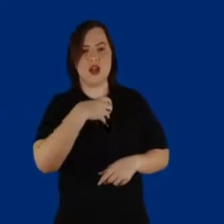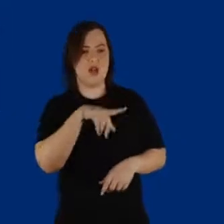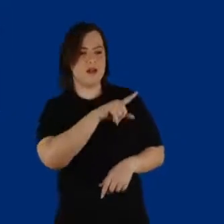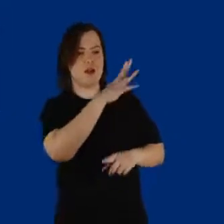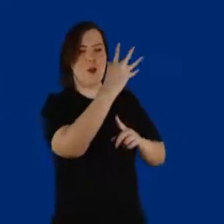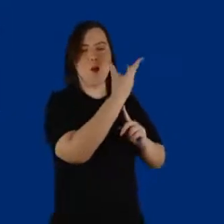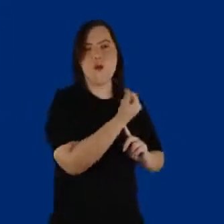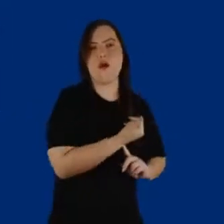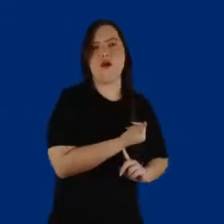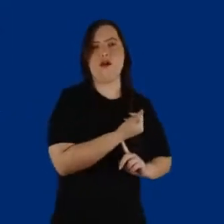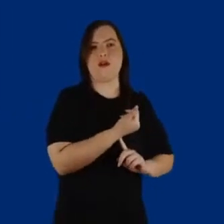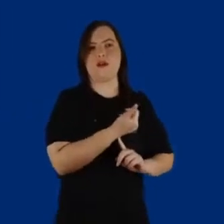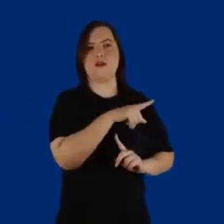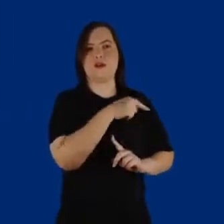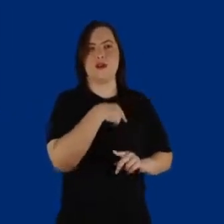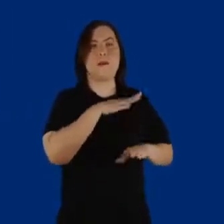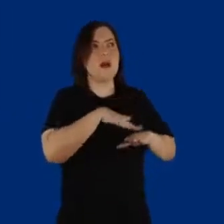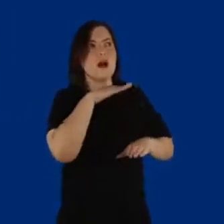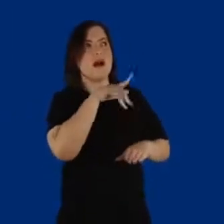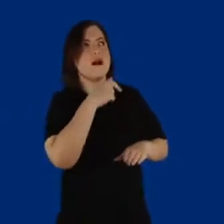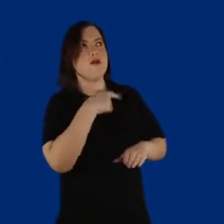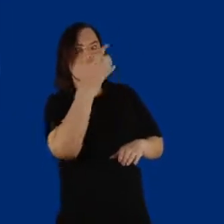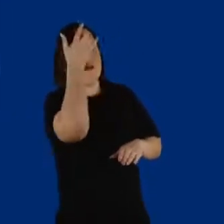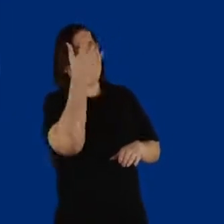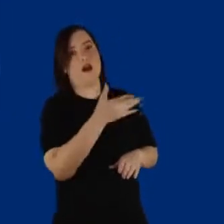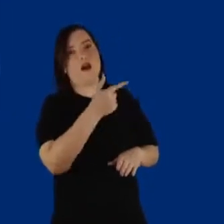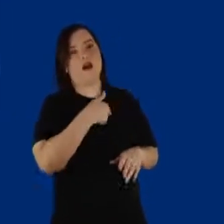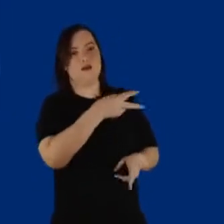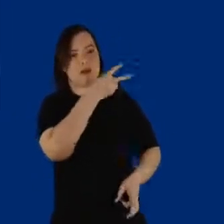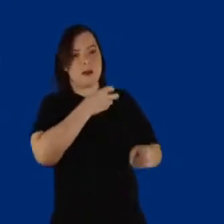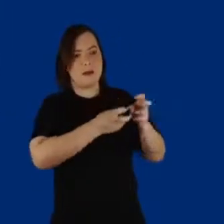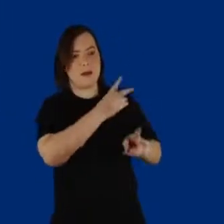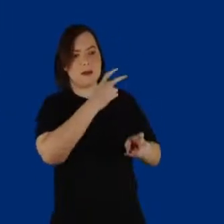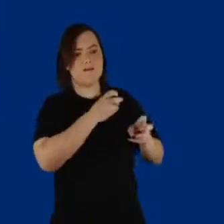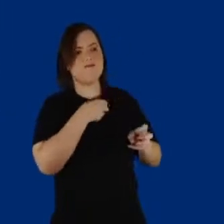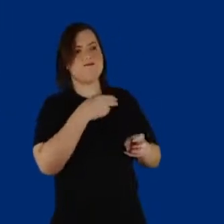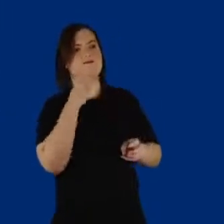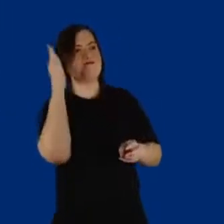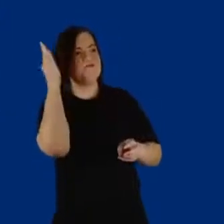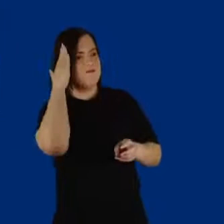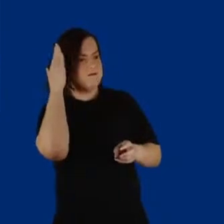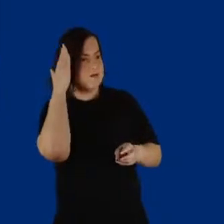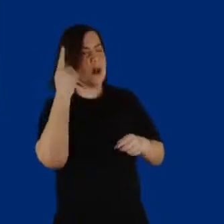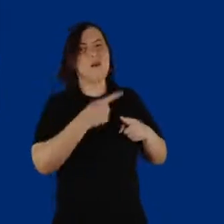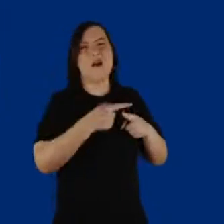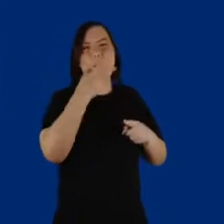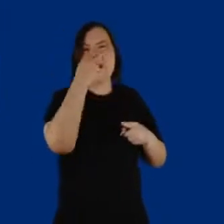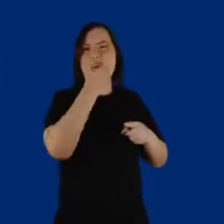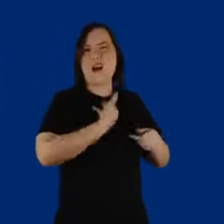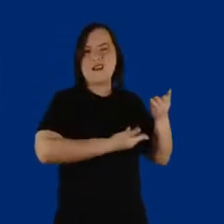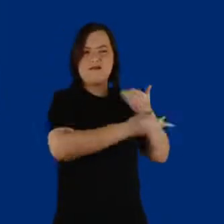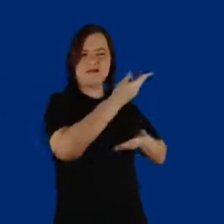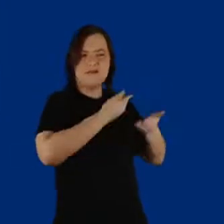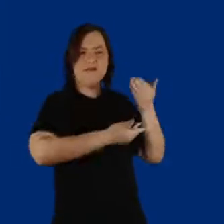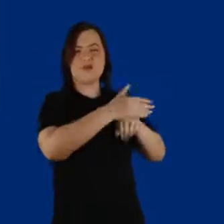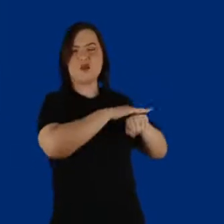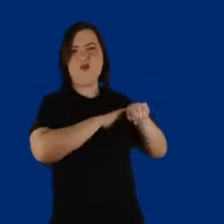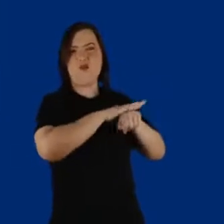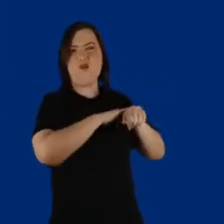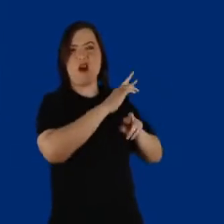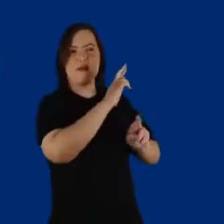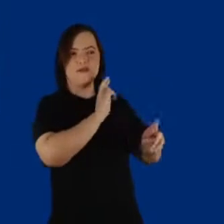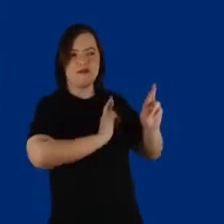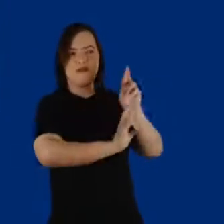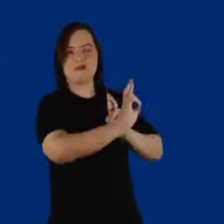arte é muito mais fácil da gente digerir, e ela conversa, vamos dizer, com a gente. É por isso que